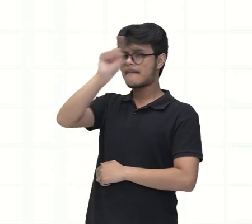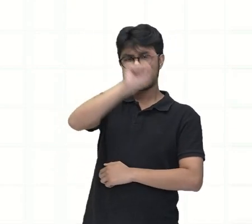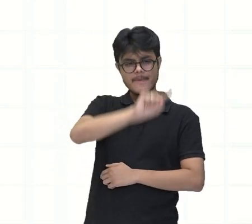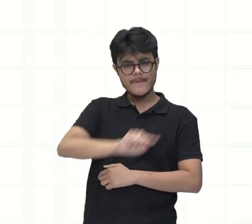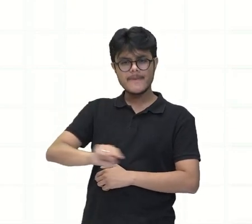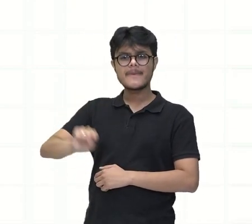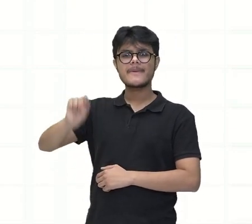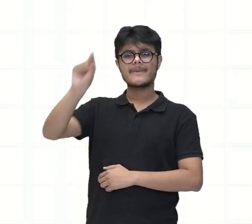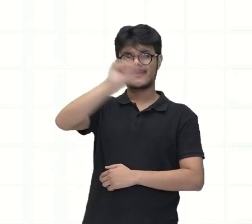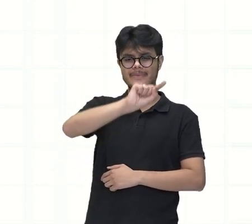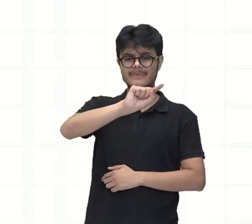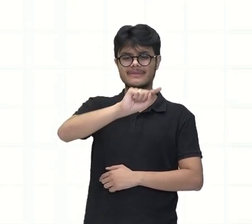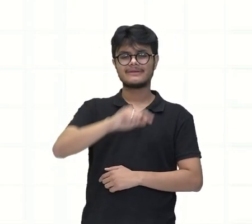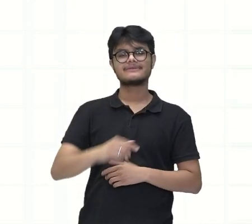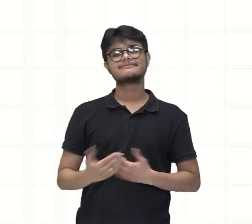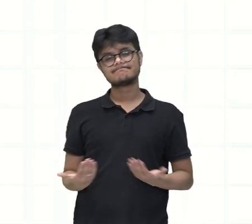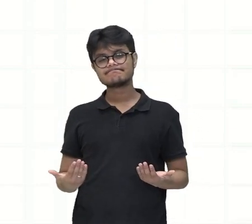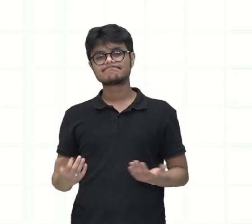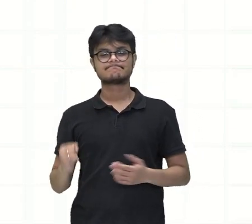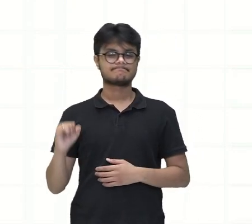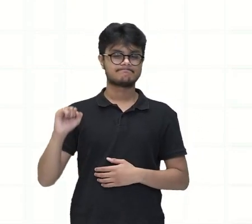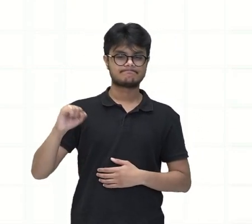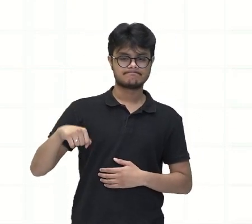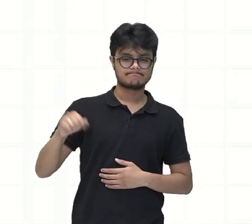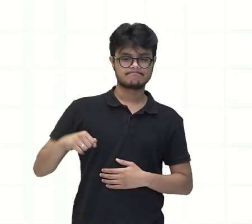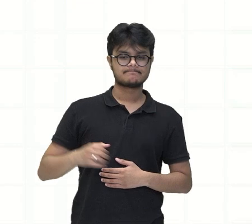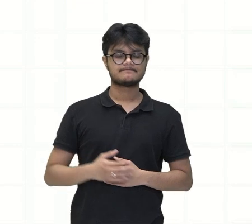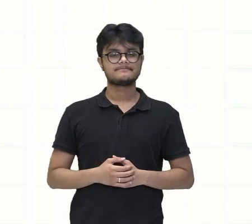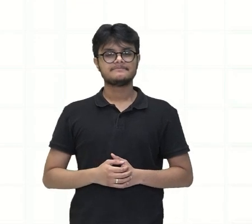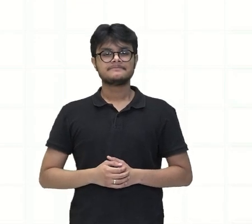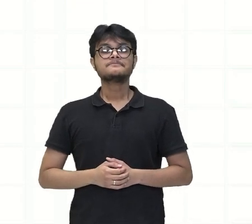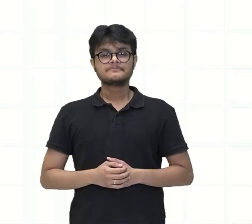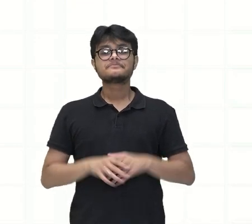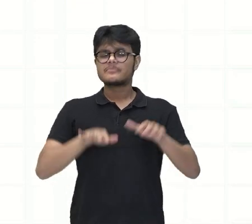de propagação, de movimentação